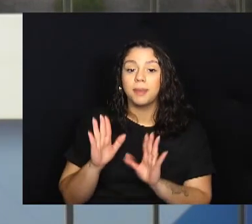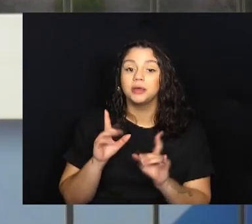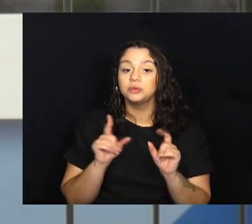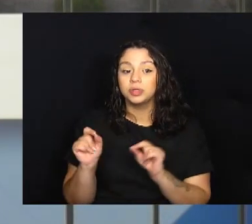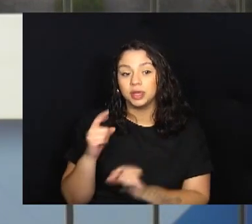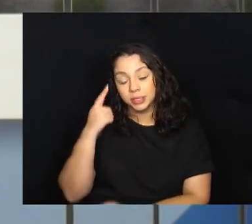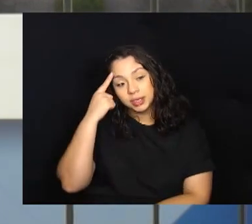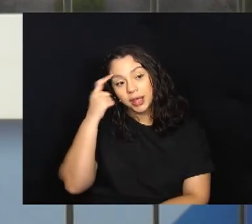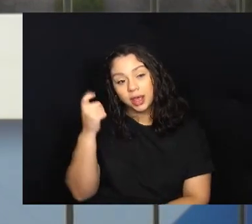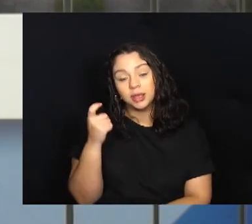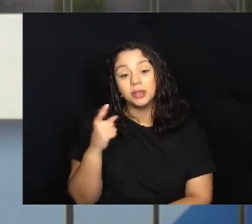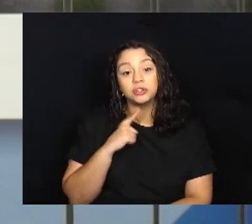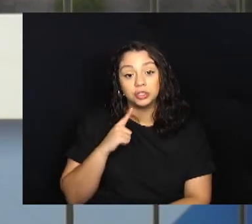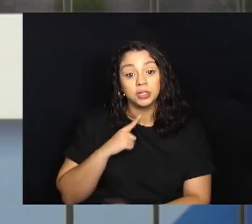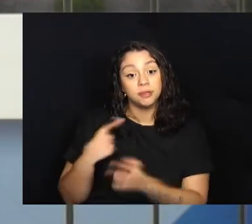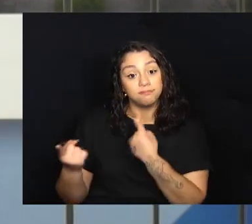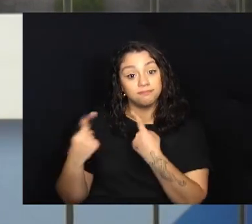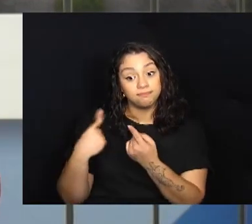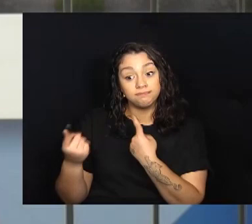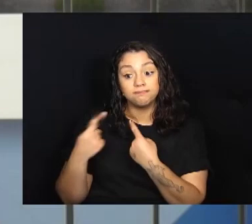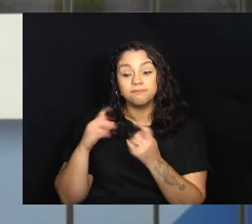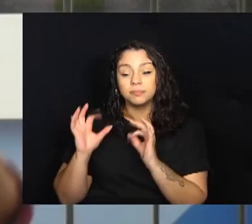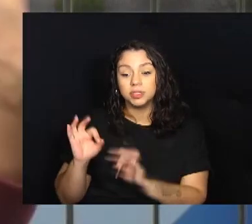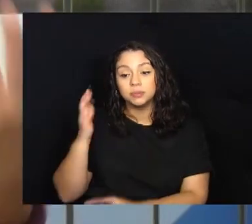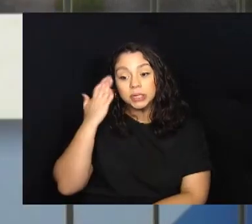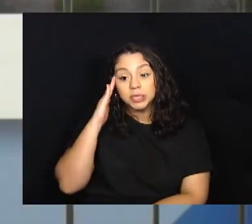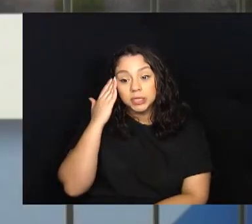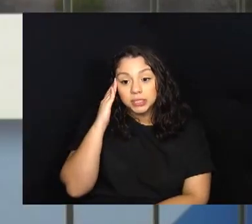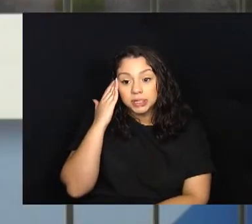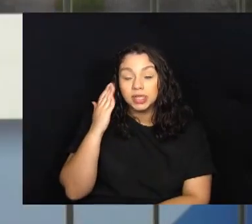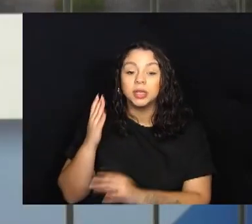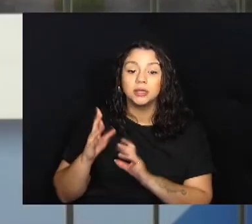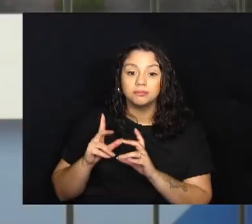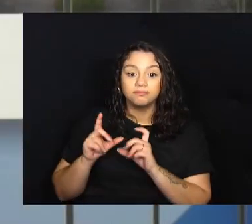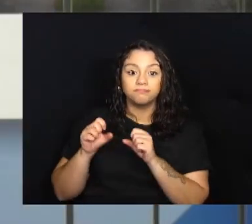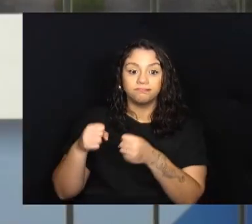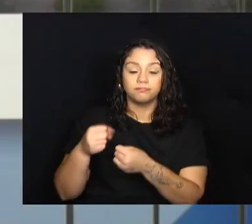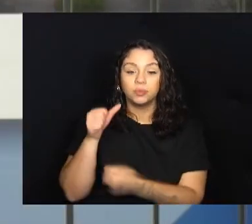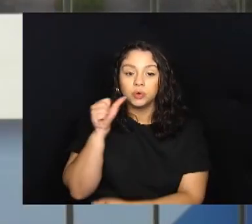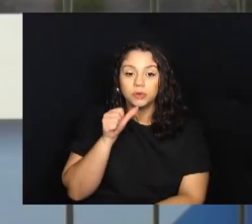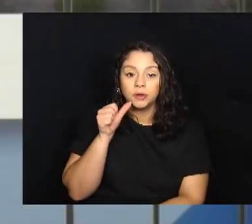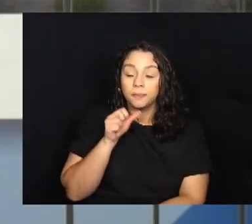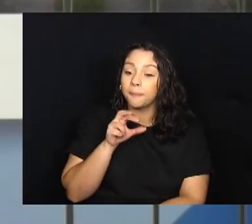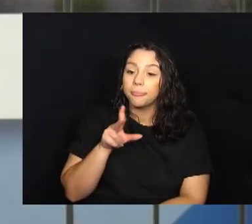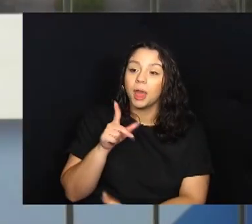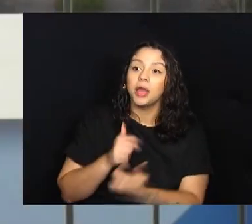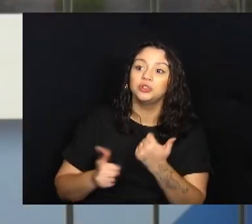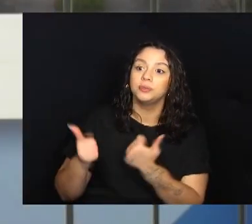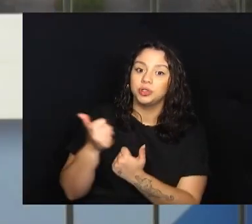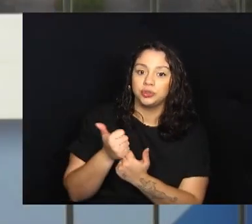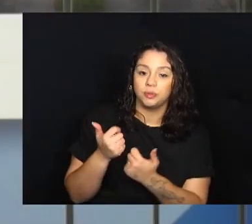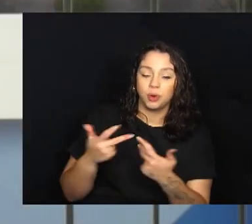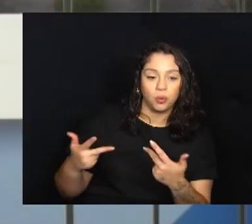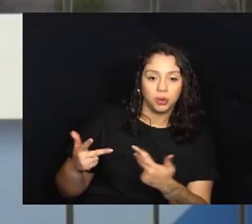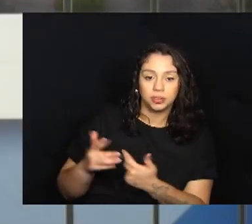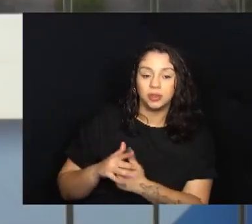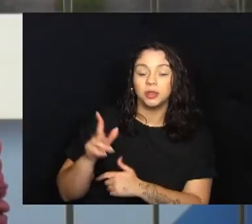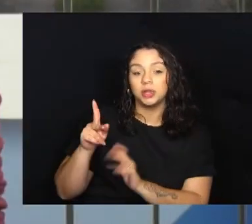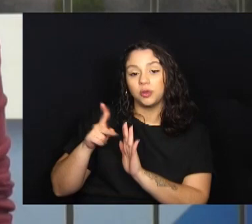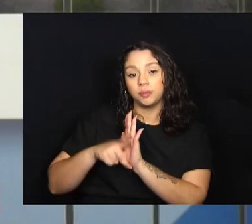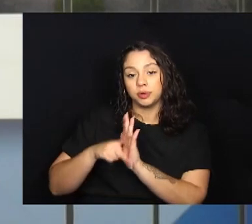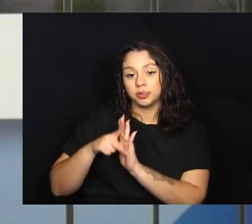de dialogar, entender, compreender, fortalecer a mulher e não substituir uma coisa que é o projeto de